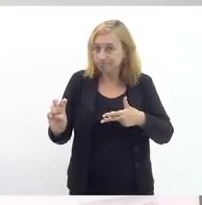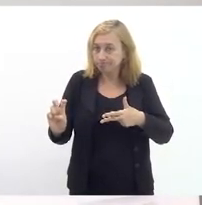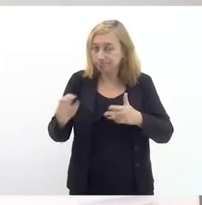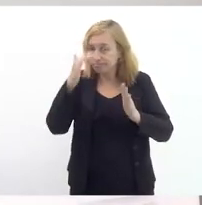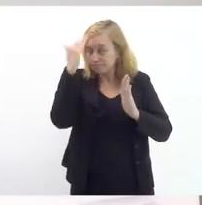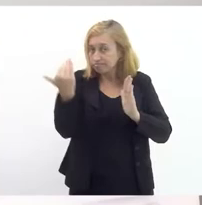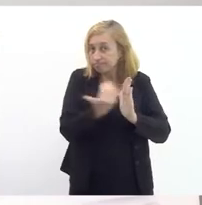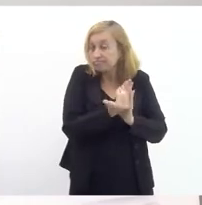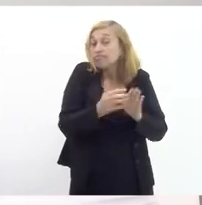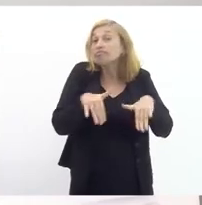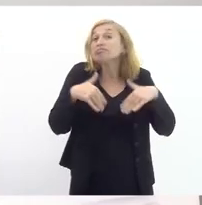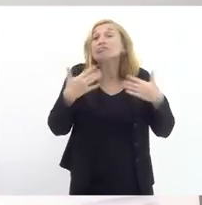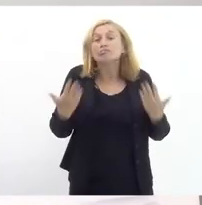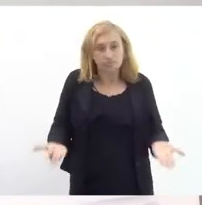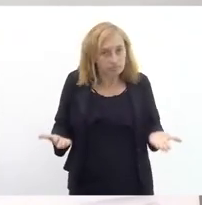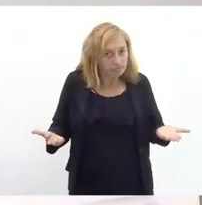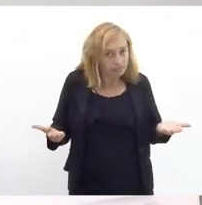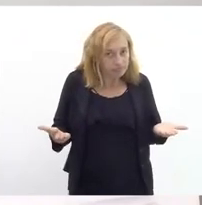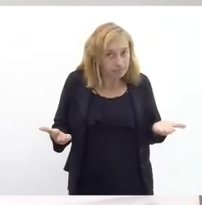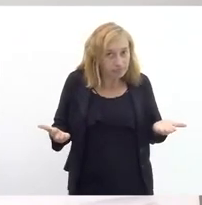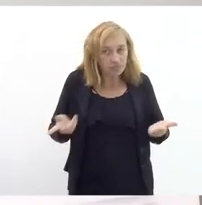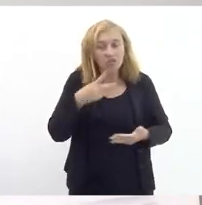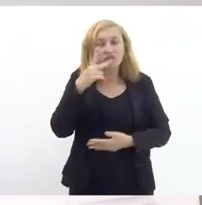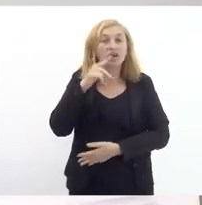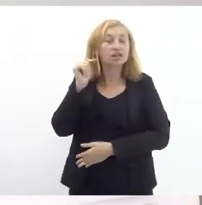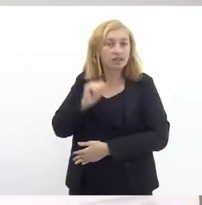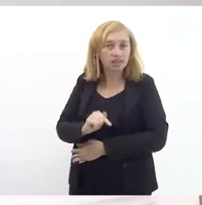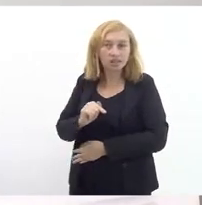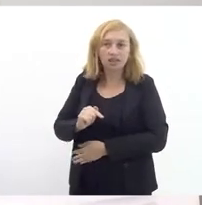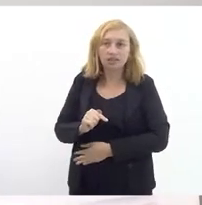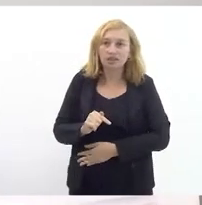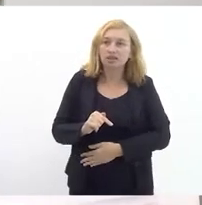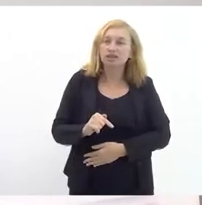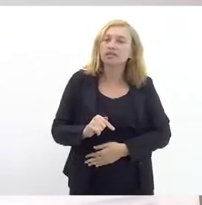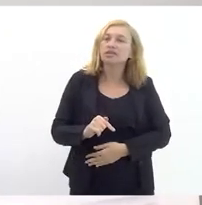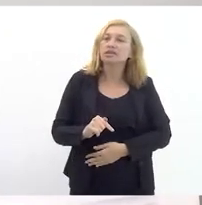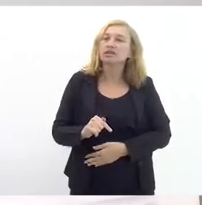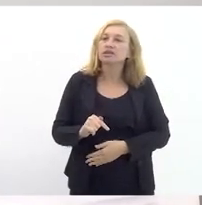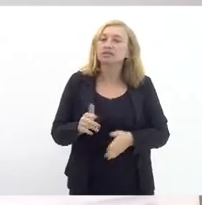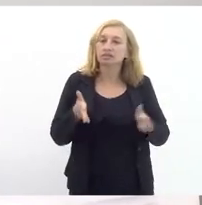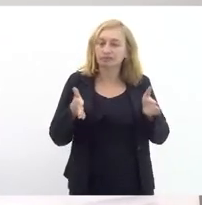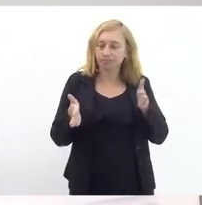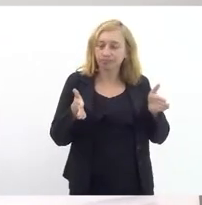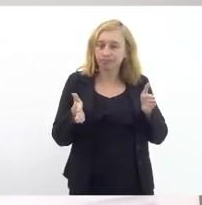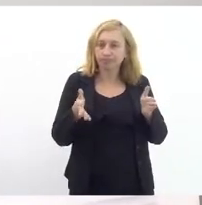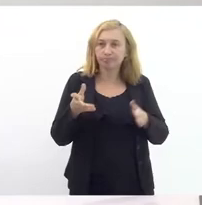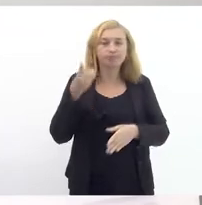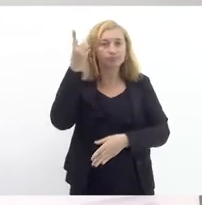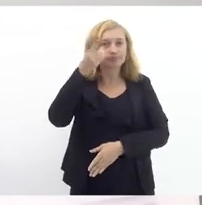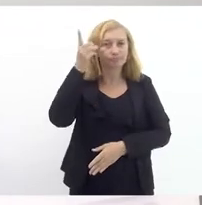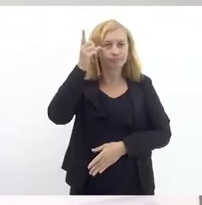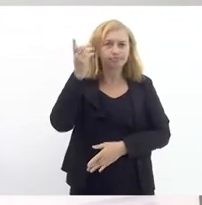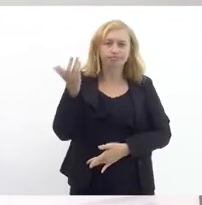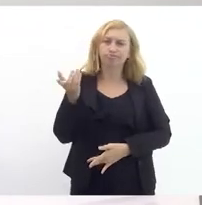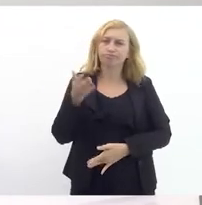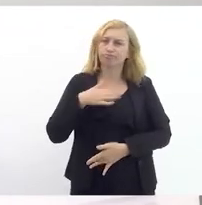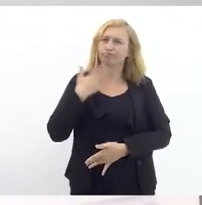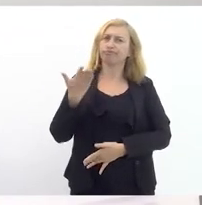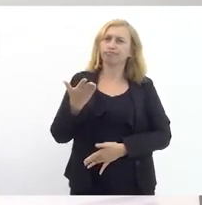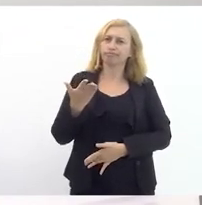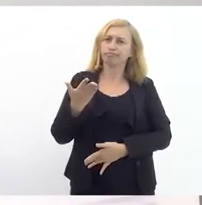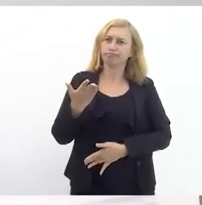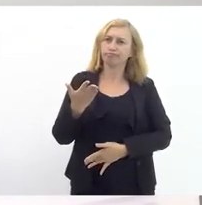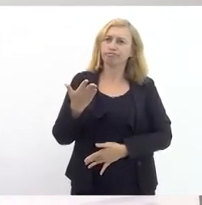cumprir. Então, o que a gente está tratando aqui é de uma temporalidade, Lucinha, que impressiona.